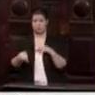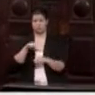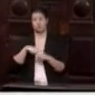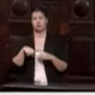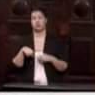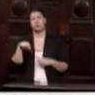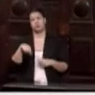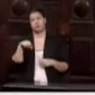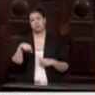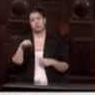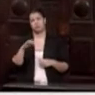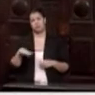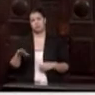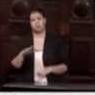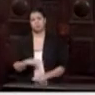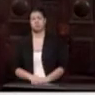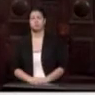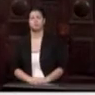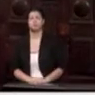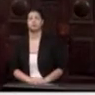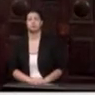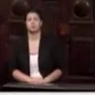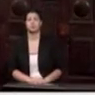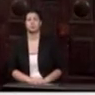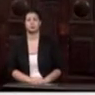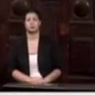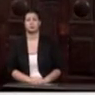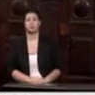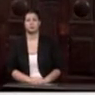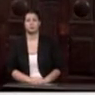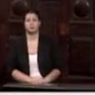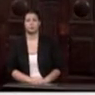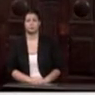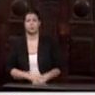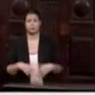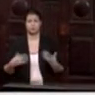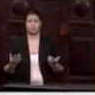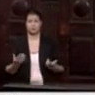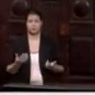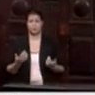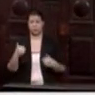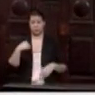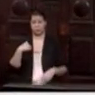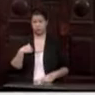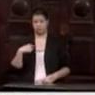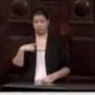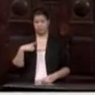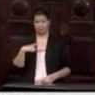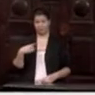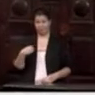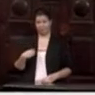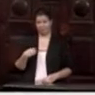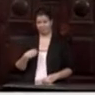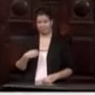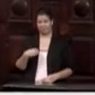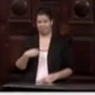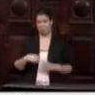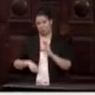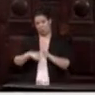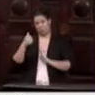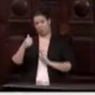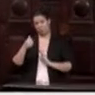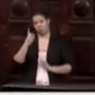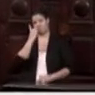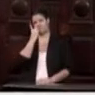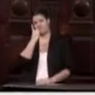nossa bancada, evidentemente. Senhoras e senhores deputados, eu exerço aqui nessa casa meu primeiro mandato.